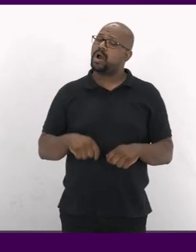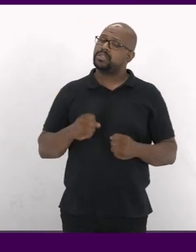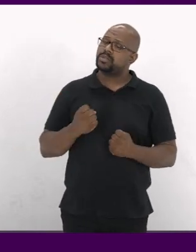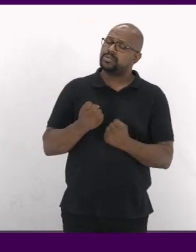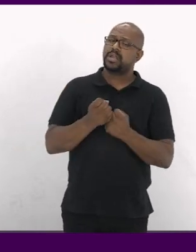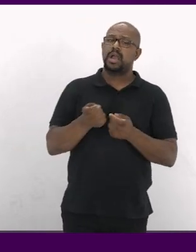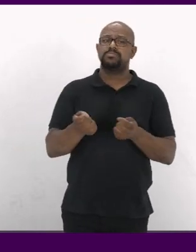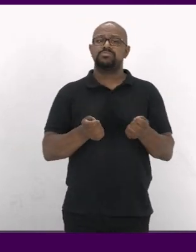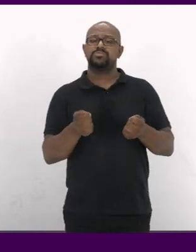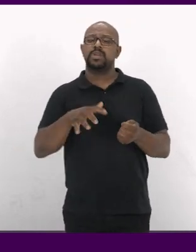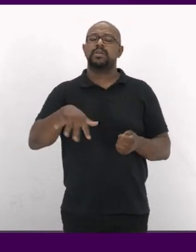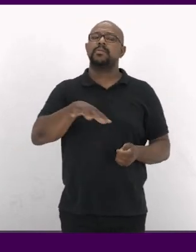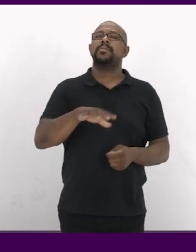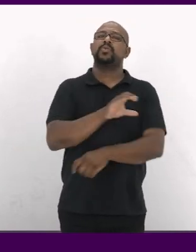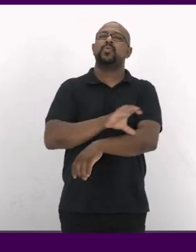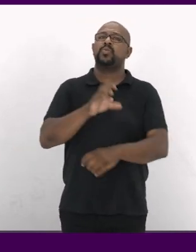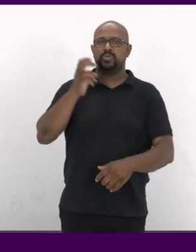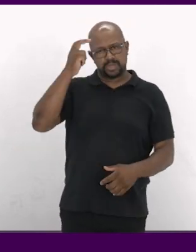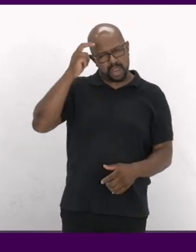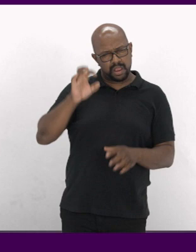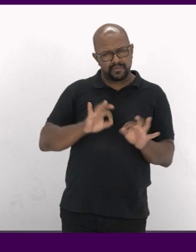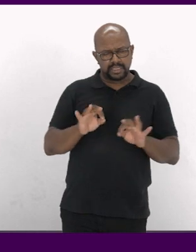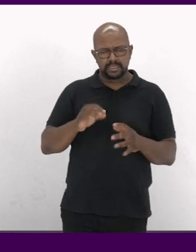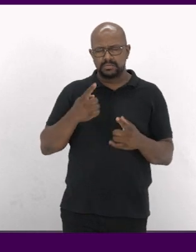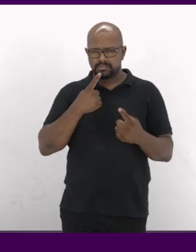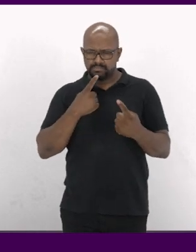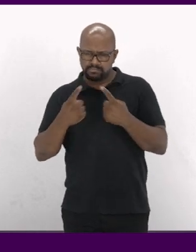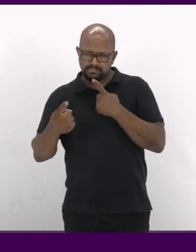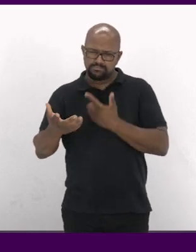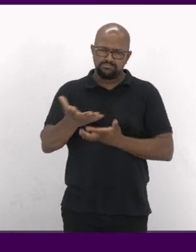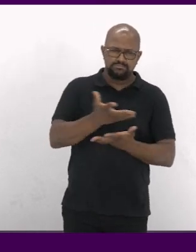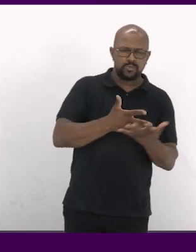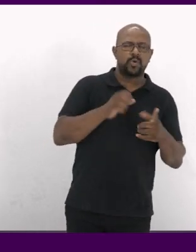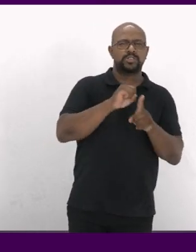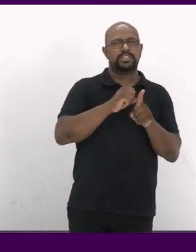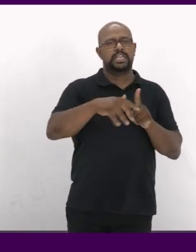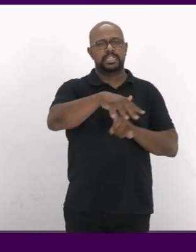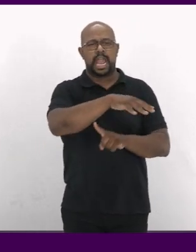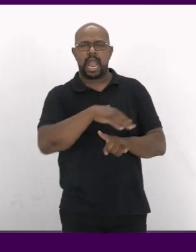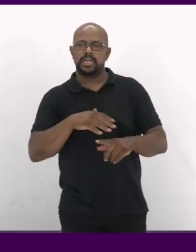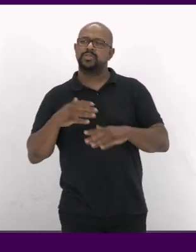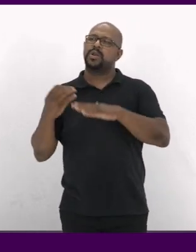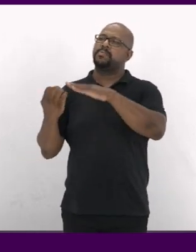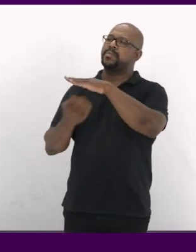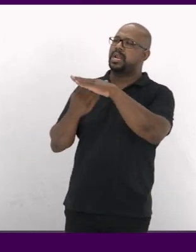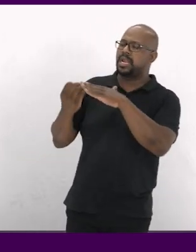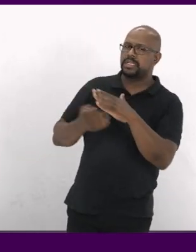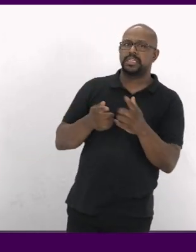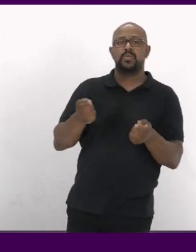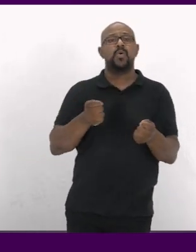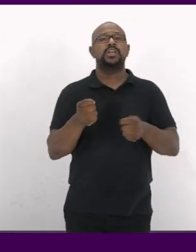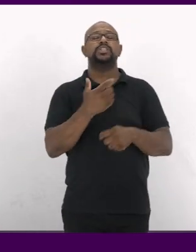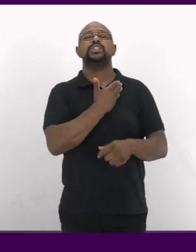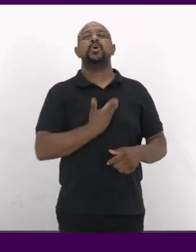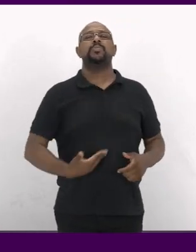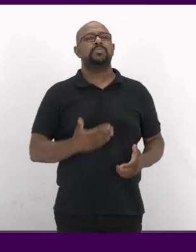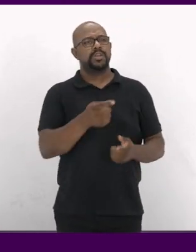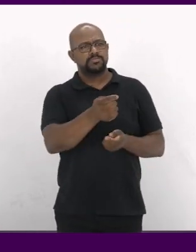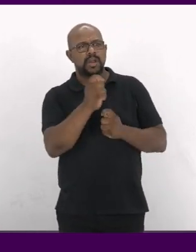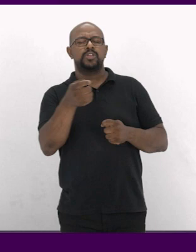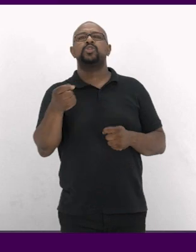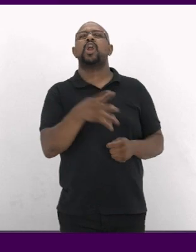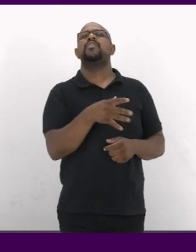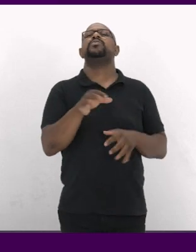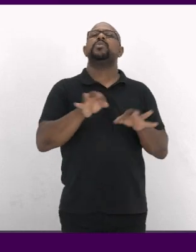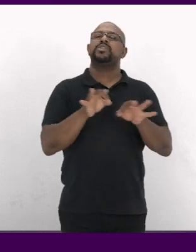podem ajudar a gestão do equipamento cultural, fazendo uma articulação com a sociedade, com o empresariado e com a gestão pública para